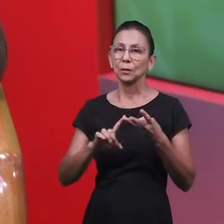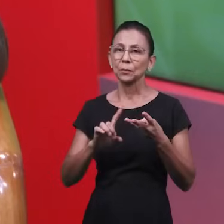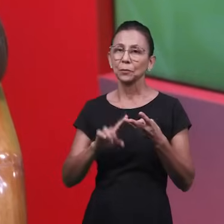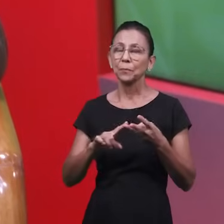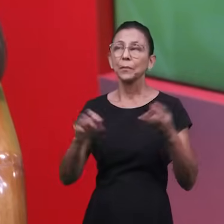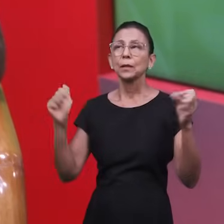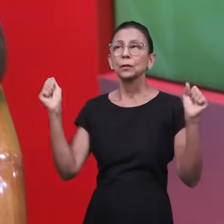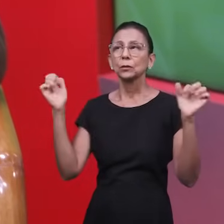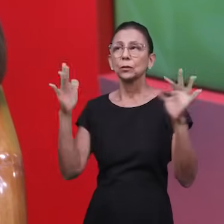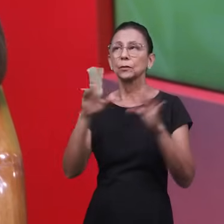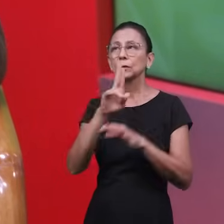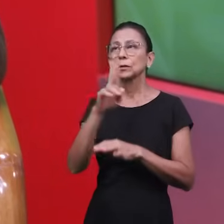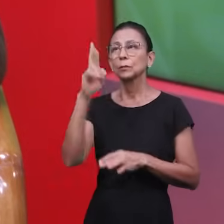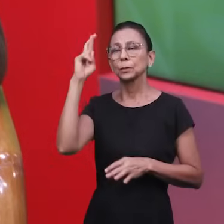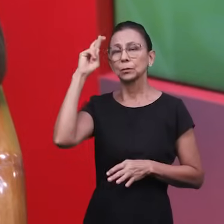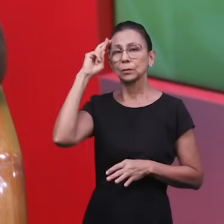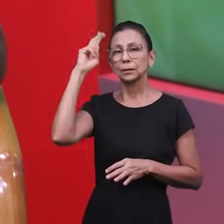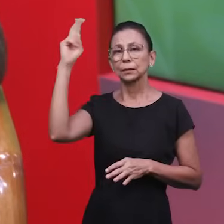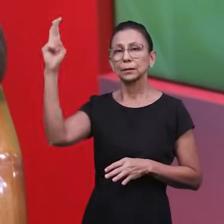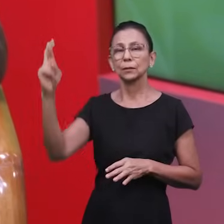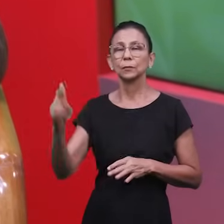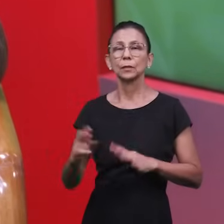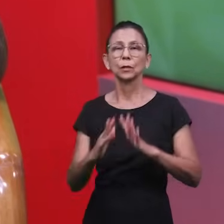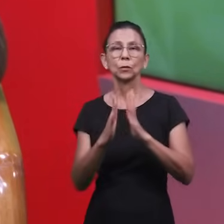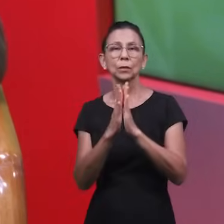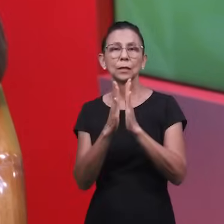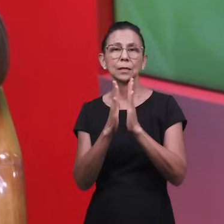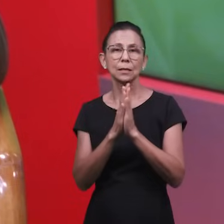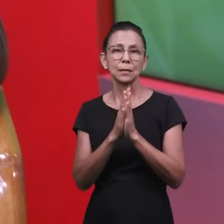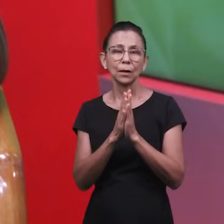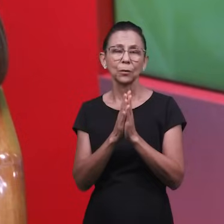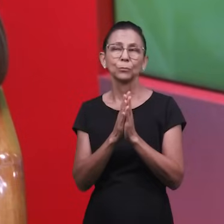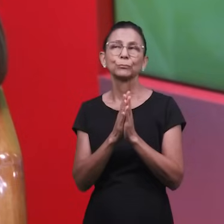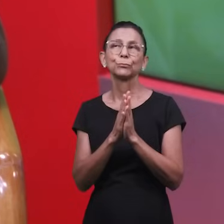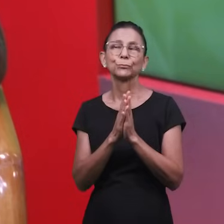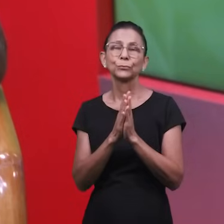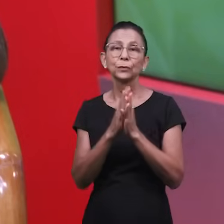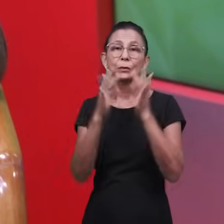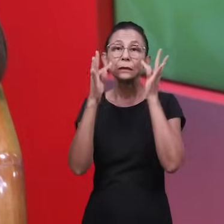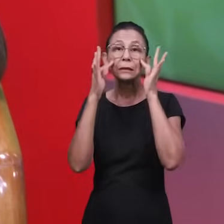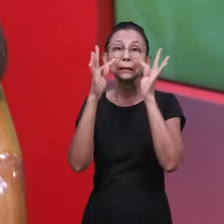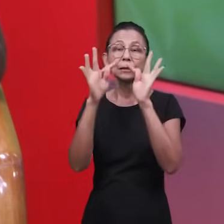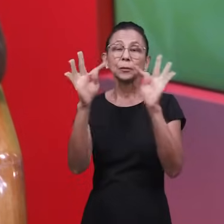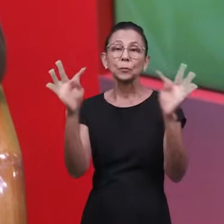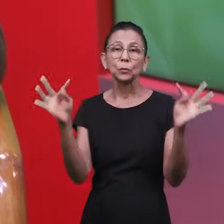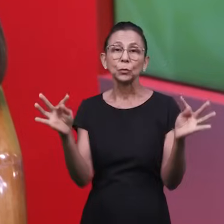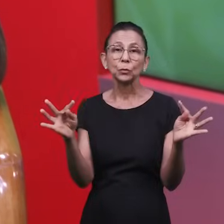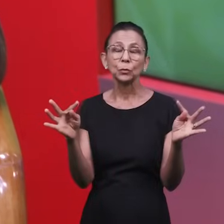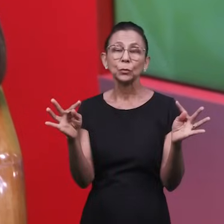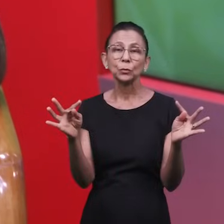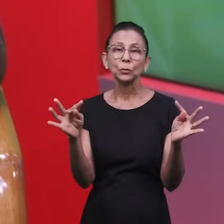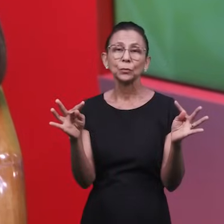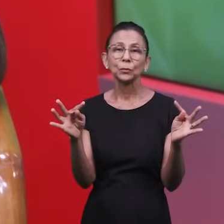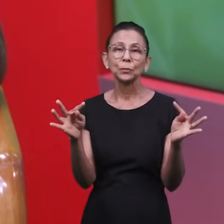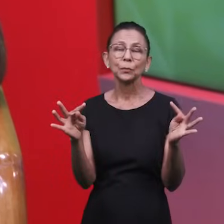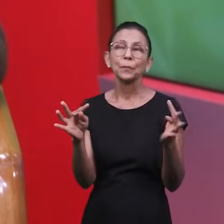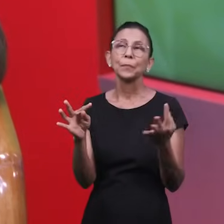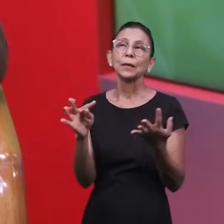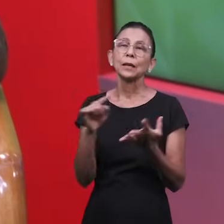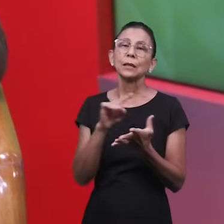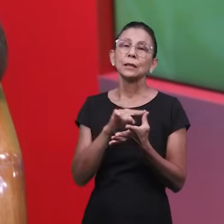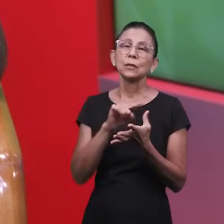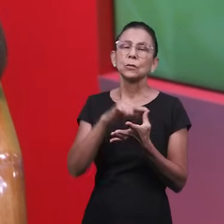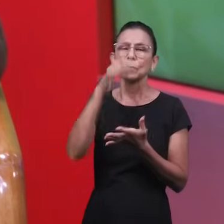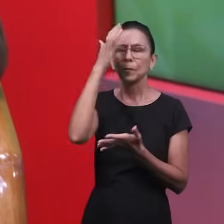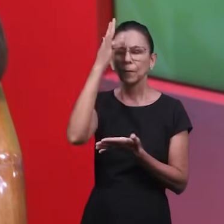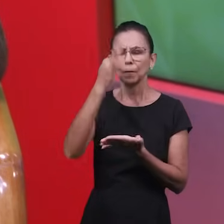da glorificação, é o fruto da oração, é o fruto do testemunho, é o